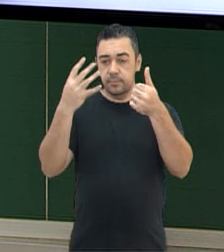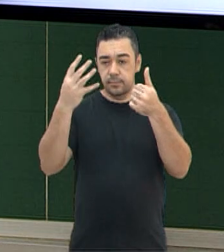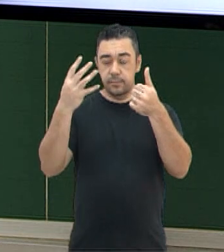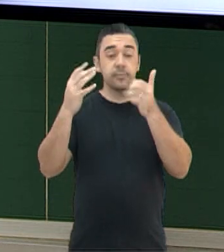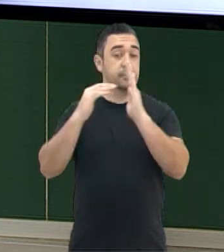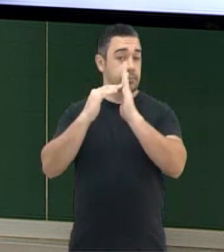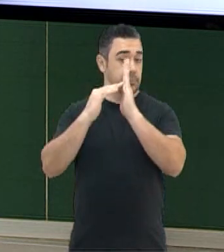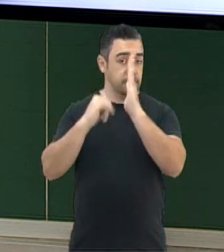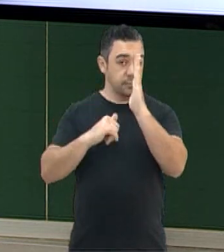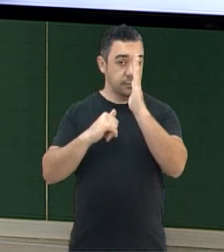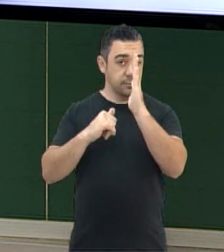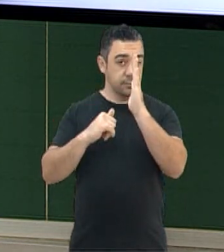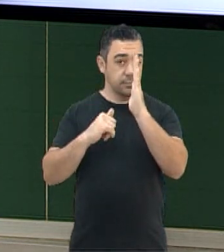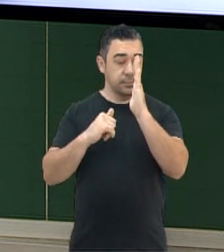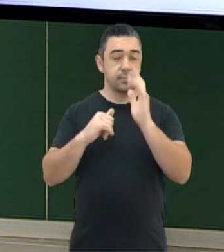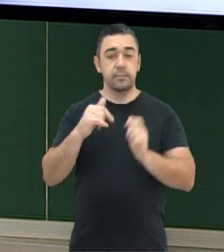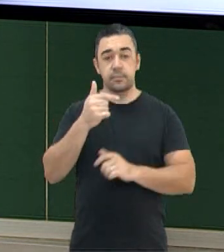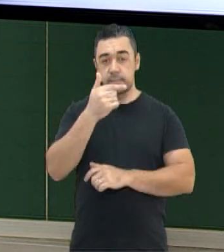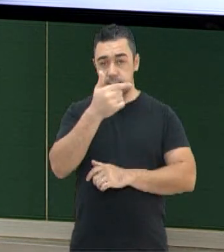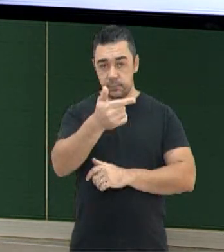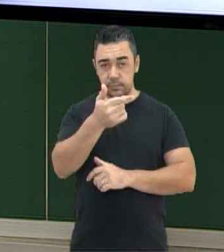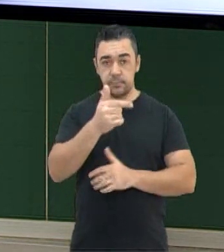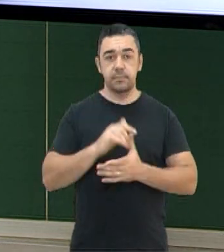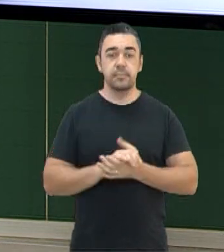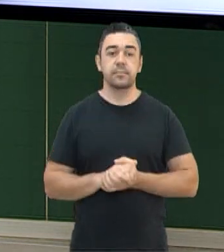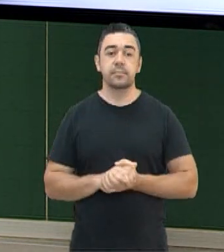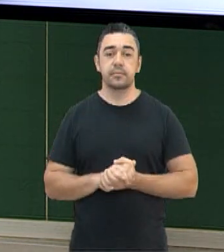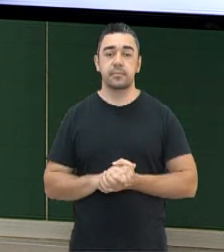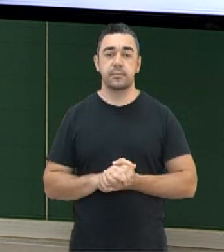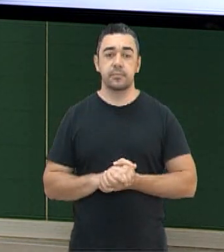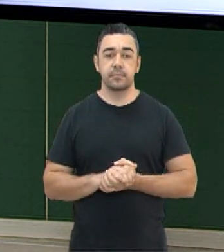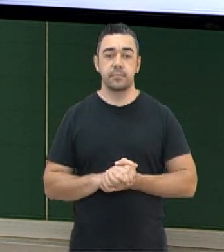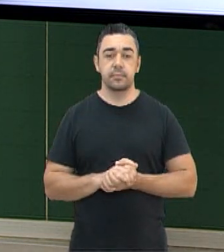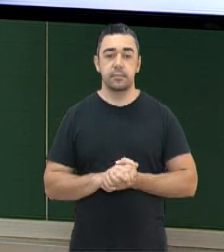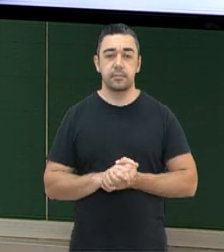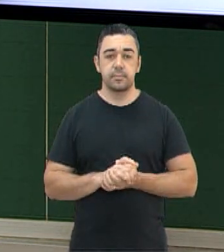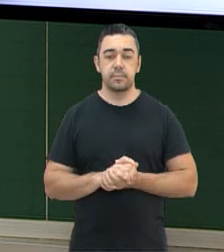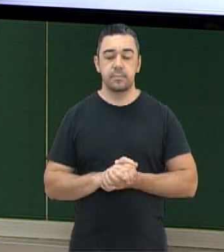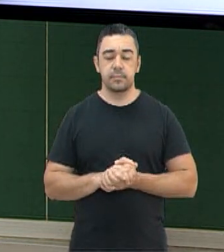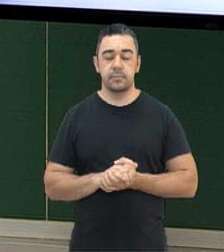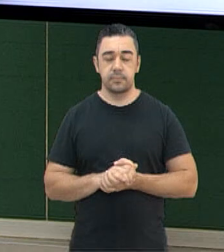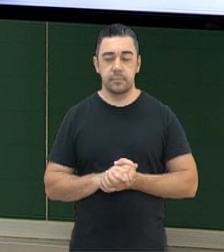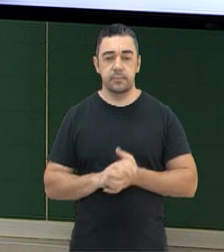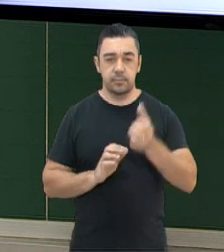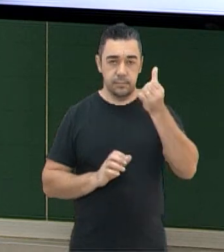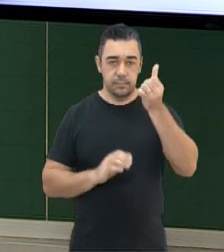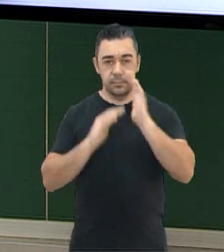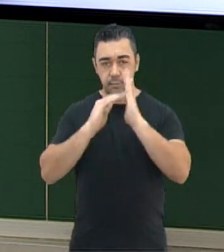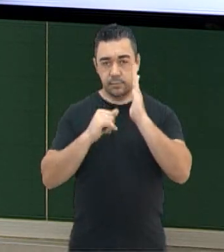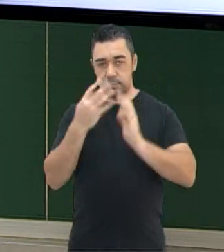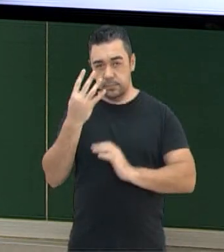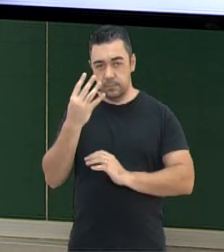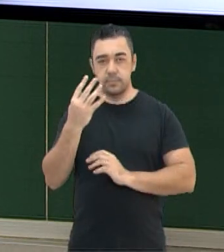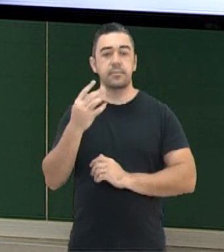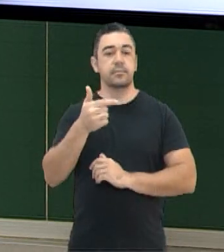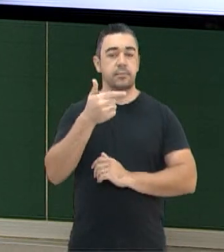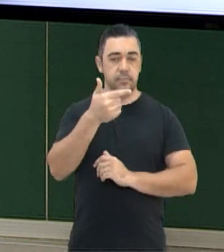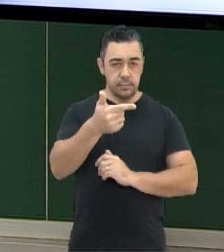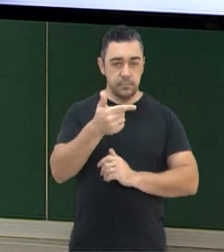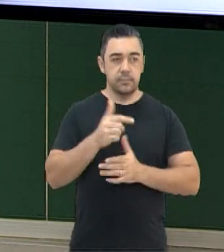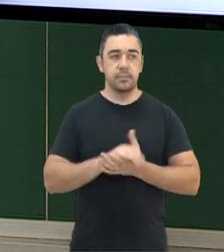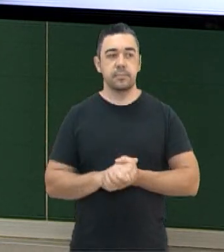quarta. Lembrando que eu estou dividindo. Então, eu pego 6 e diminuo do 4. 6 menos 4 vai